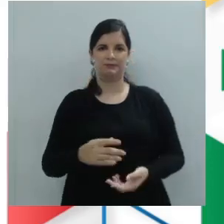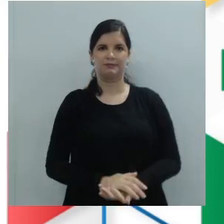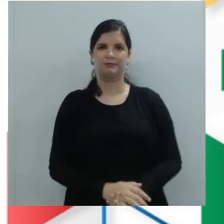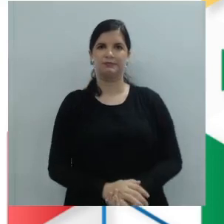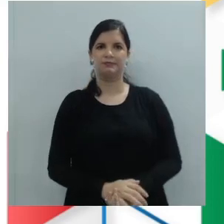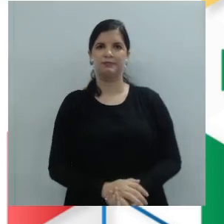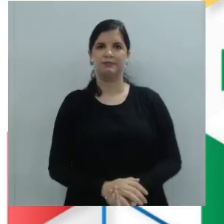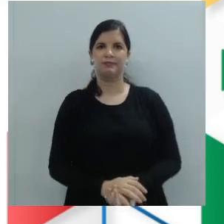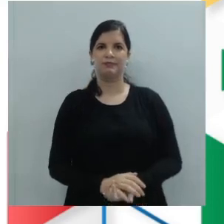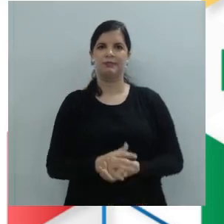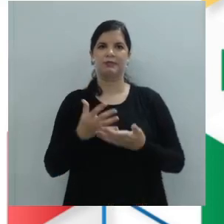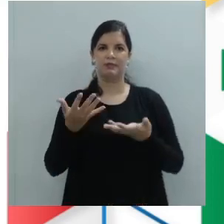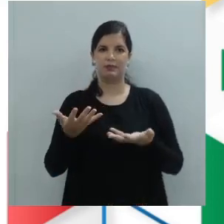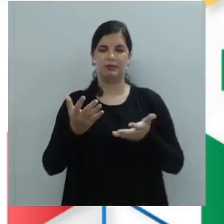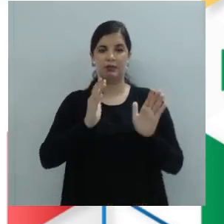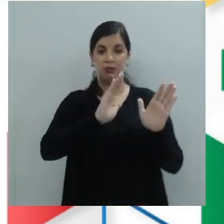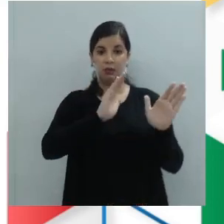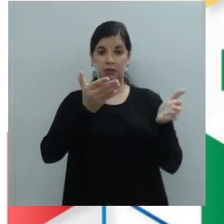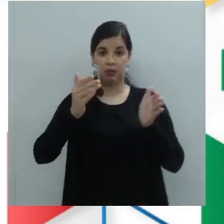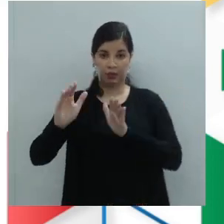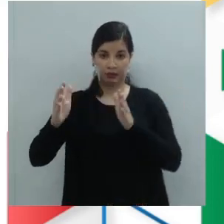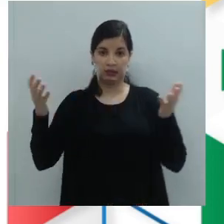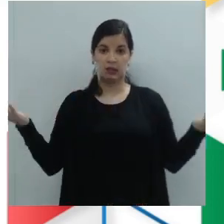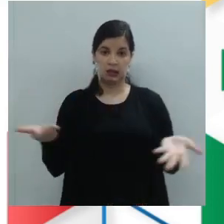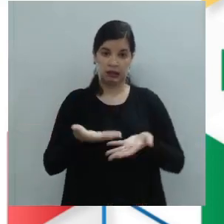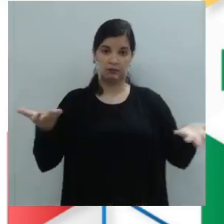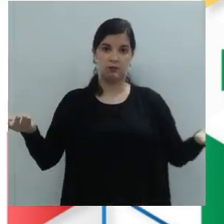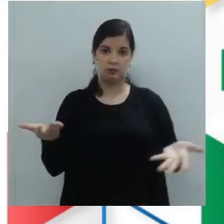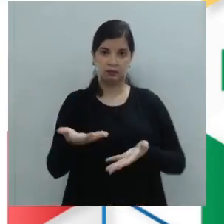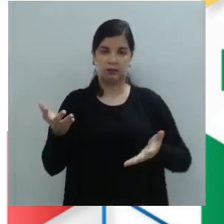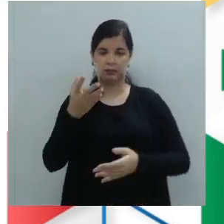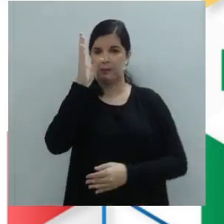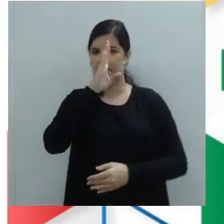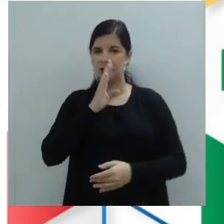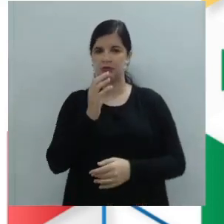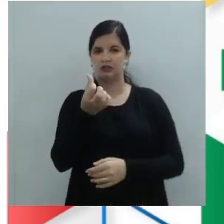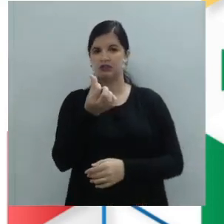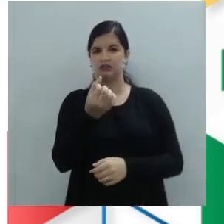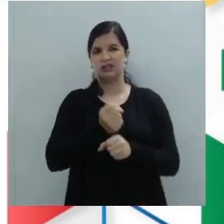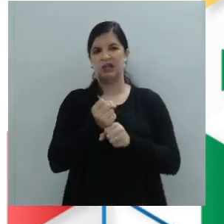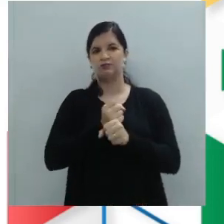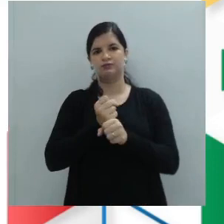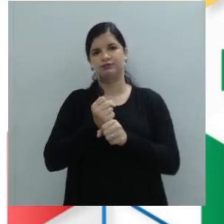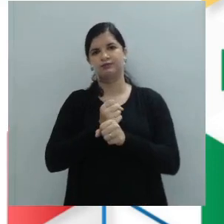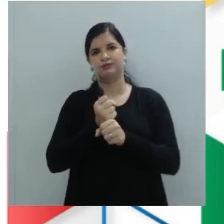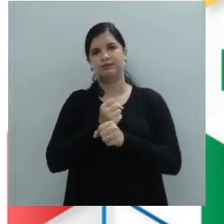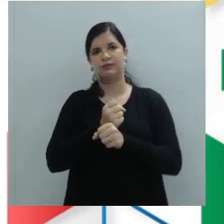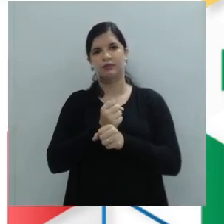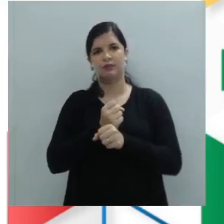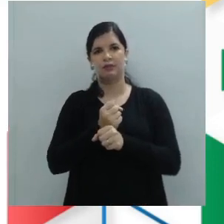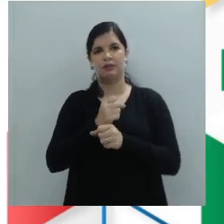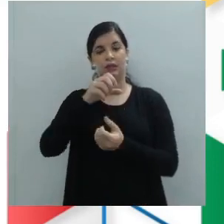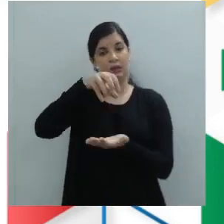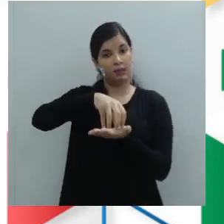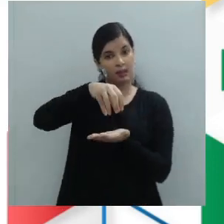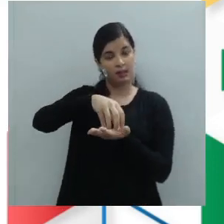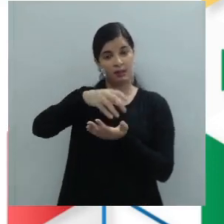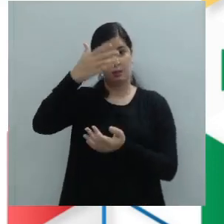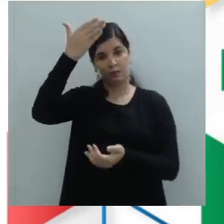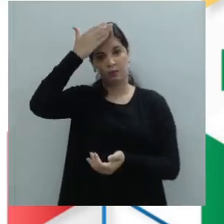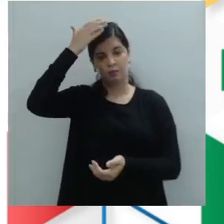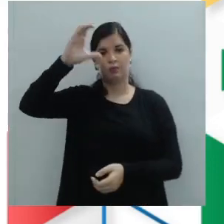ainda trago, a Ordem Rosa Cruz está no Brasil há 60 anos e tem sua sede geral